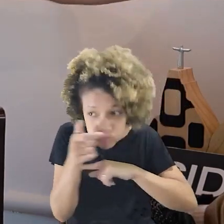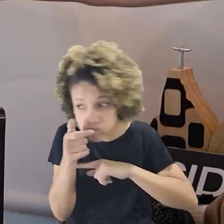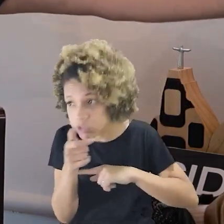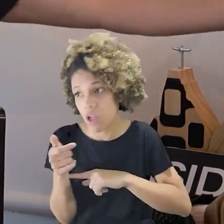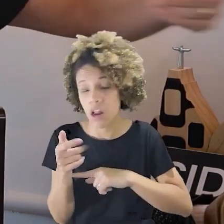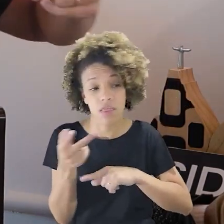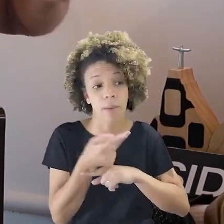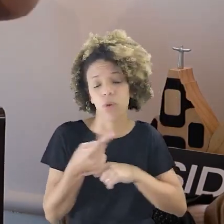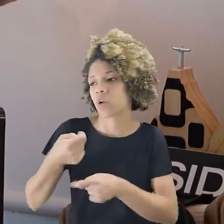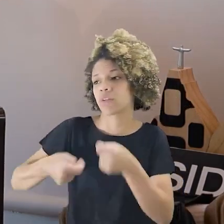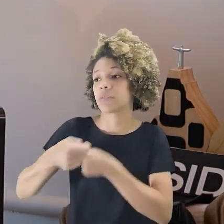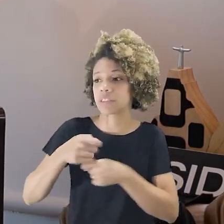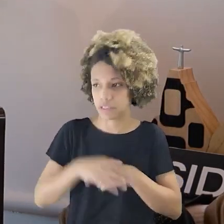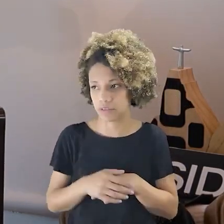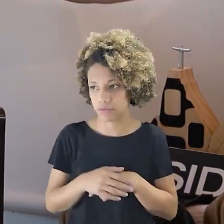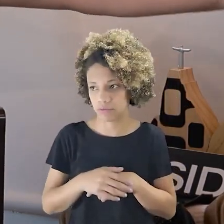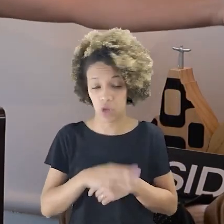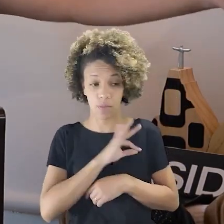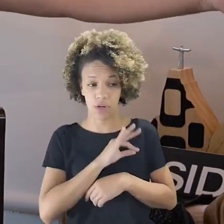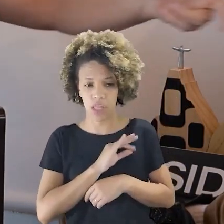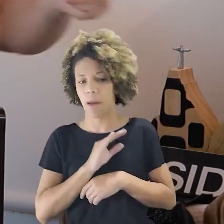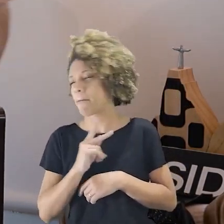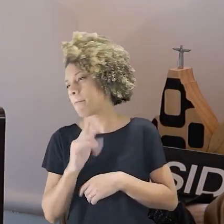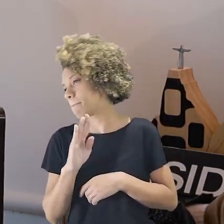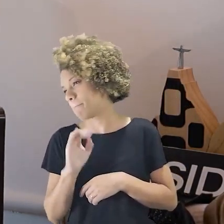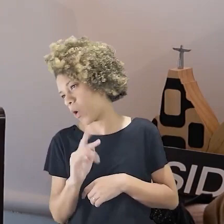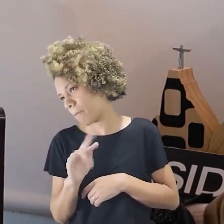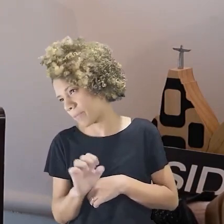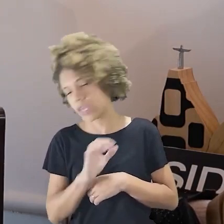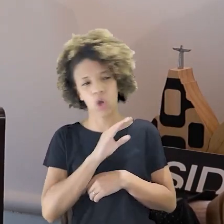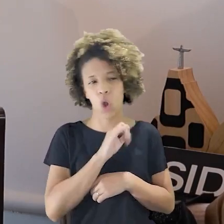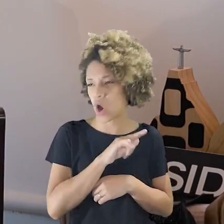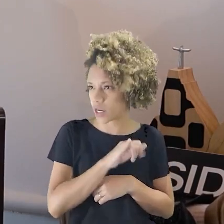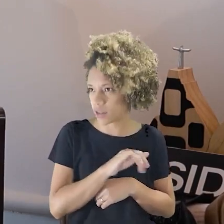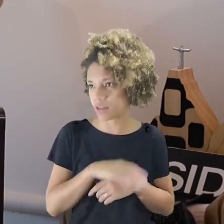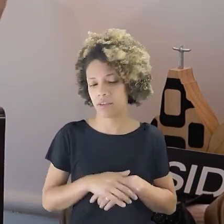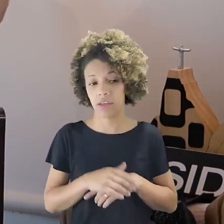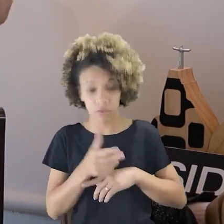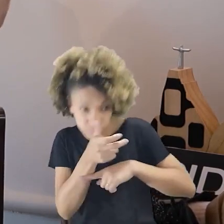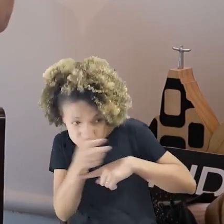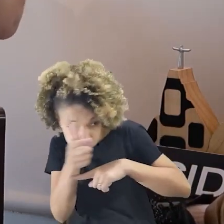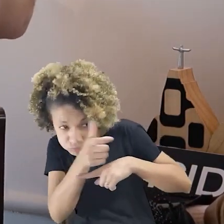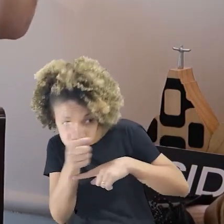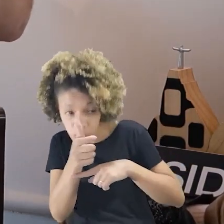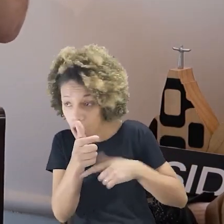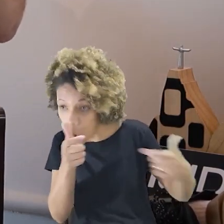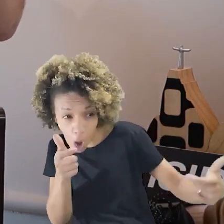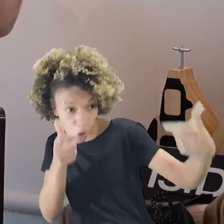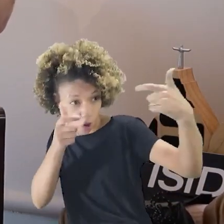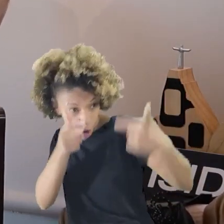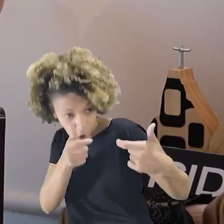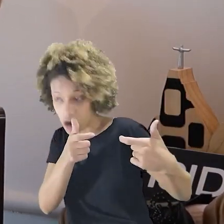ele está atrás do miliciano, policial da CORE, do BOP. Pá. Daqui a pouco surge no beco um bandido de